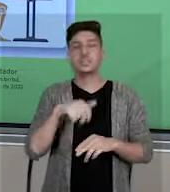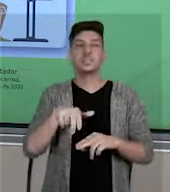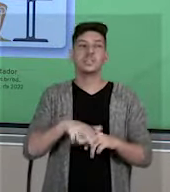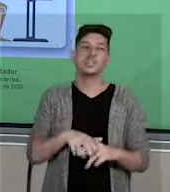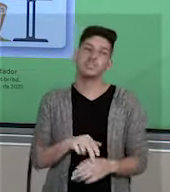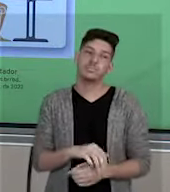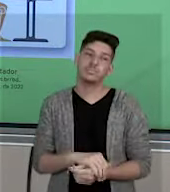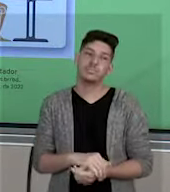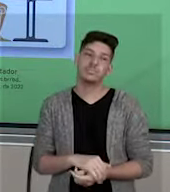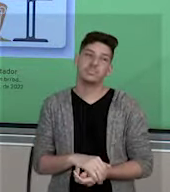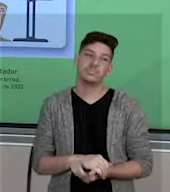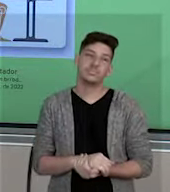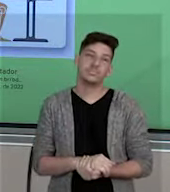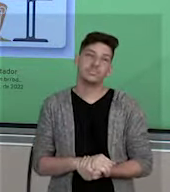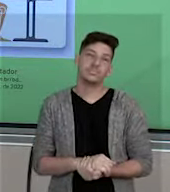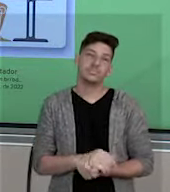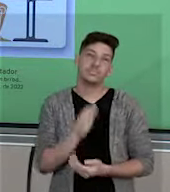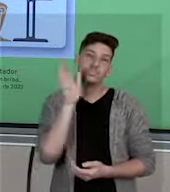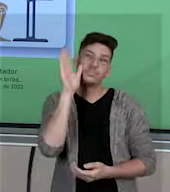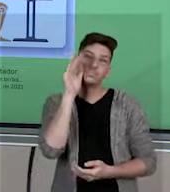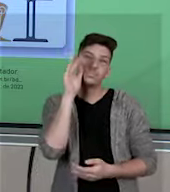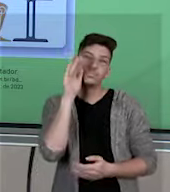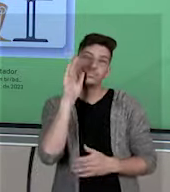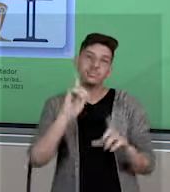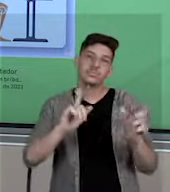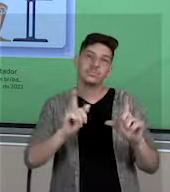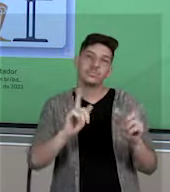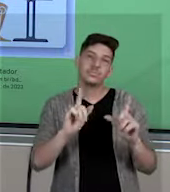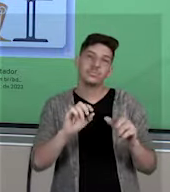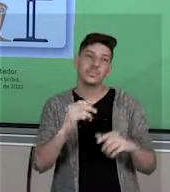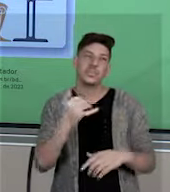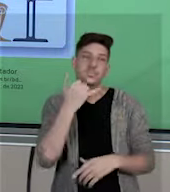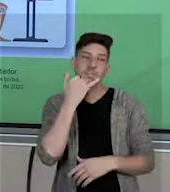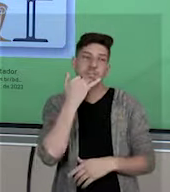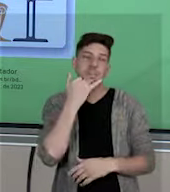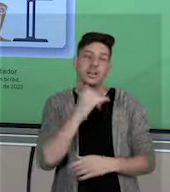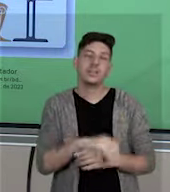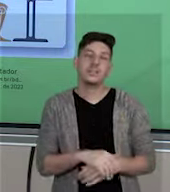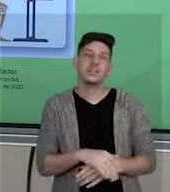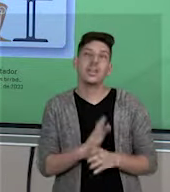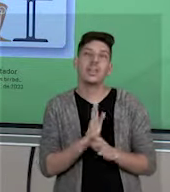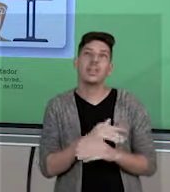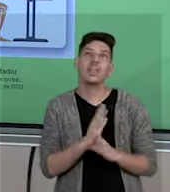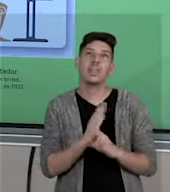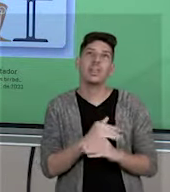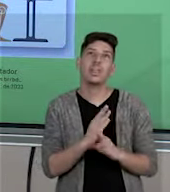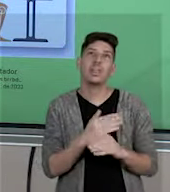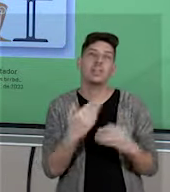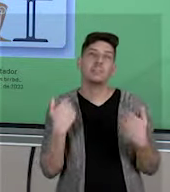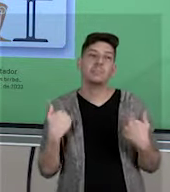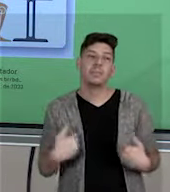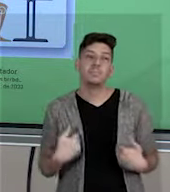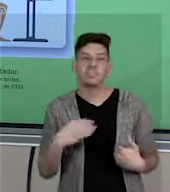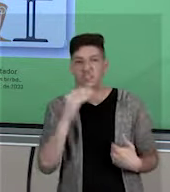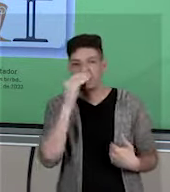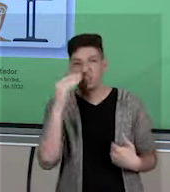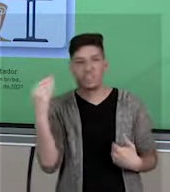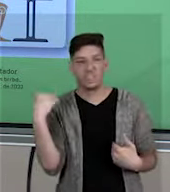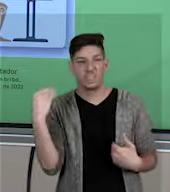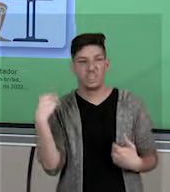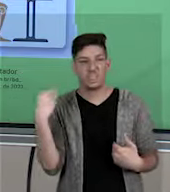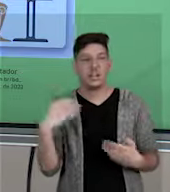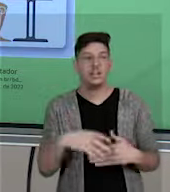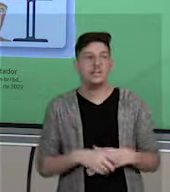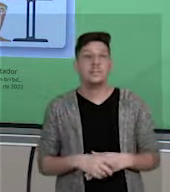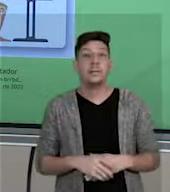de ladinho, né, observando a televisão, está no celular e não está pensando na postura que está. Essa postura,